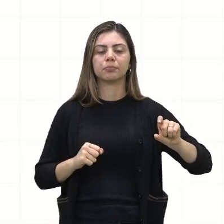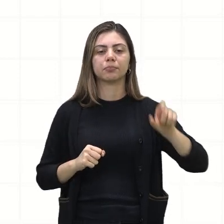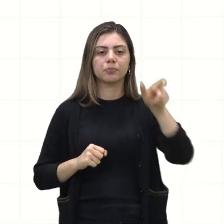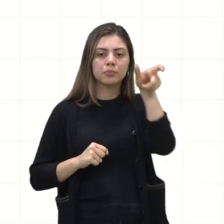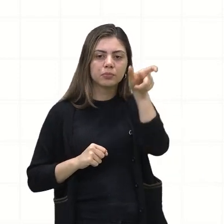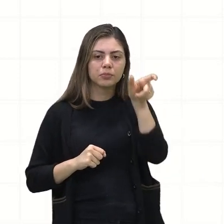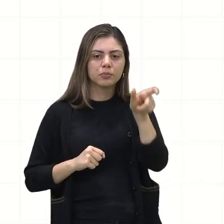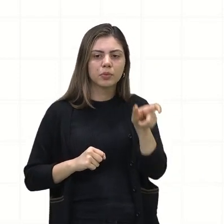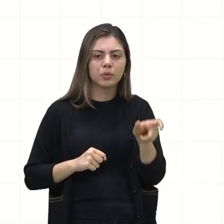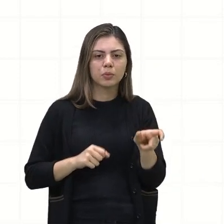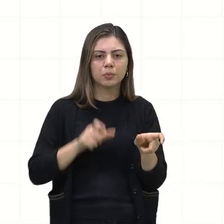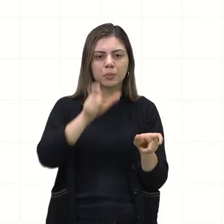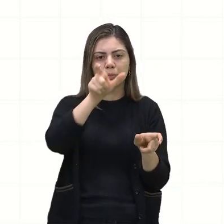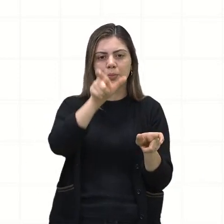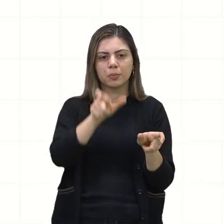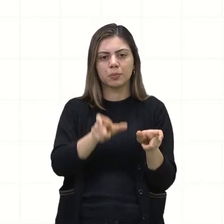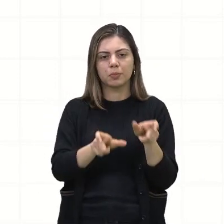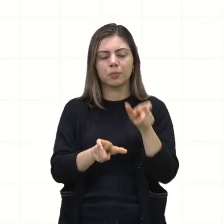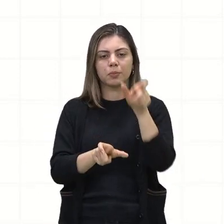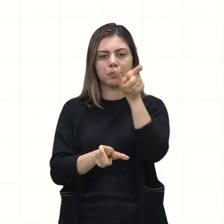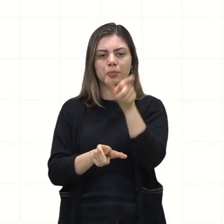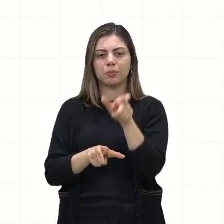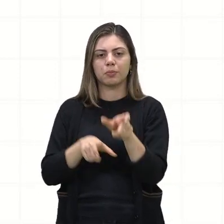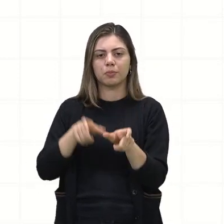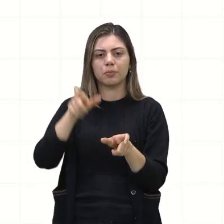Na vertical,